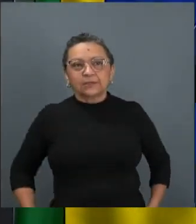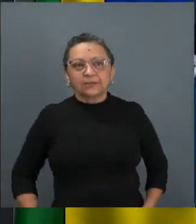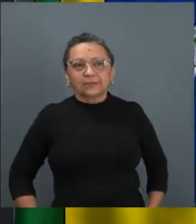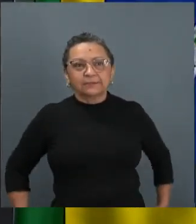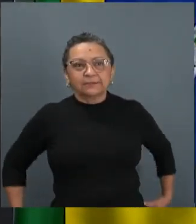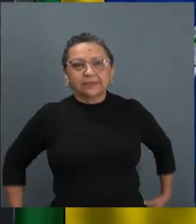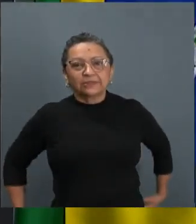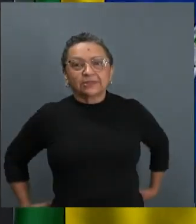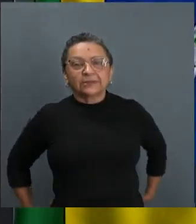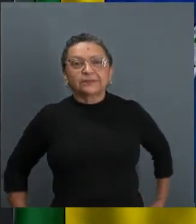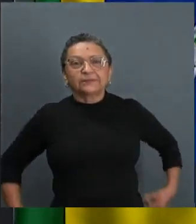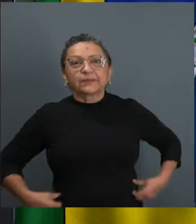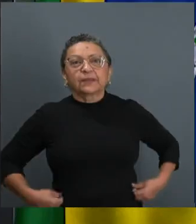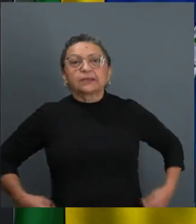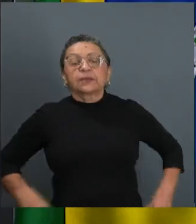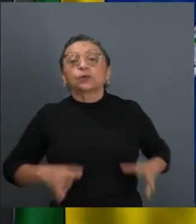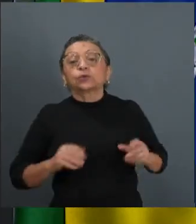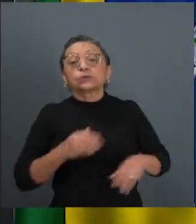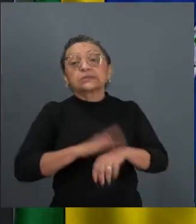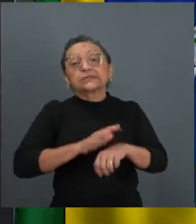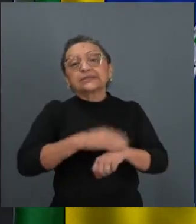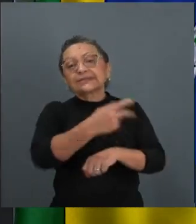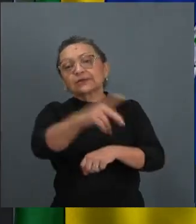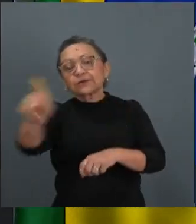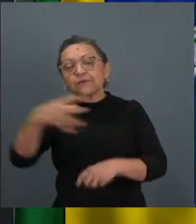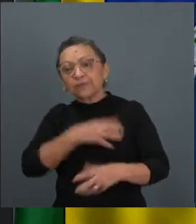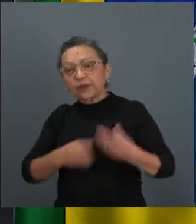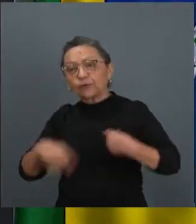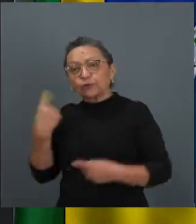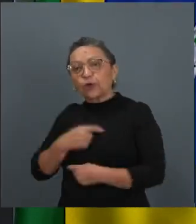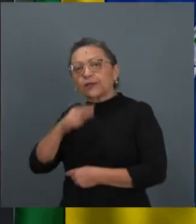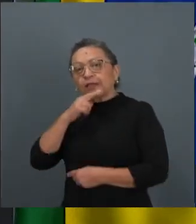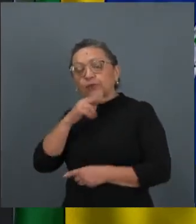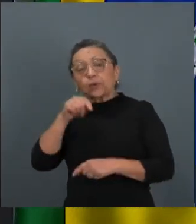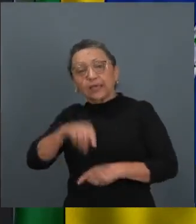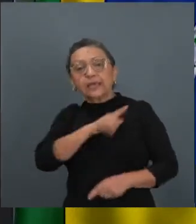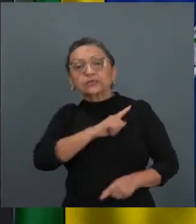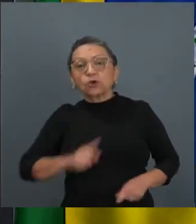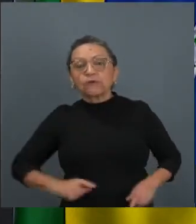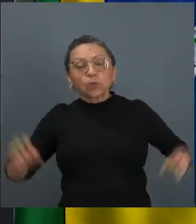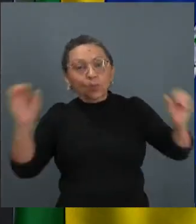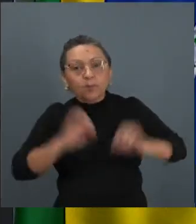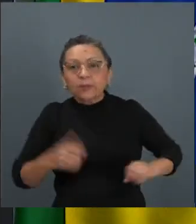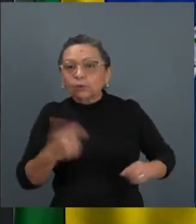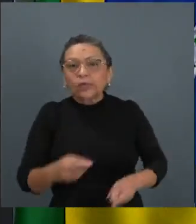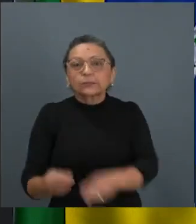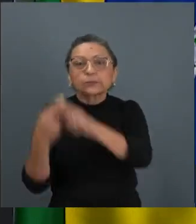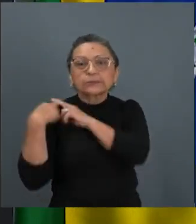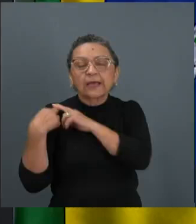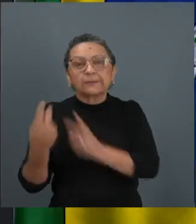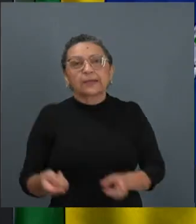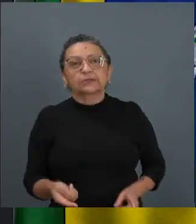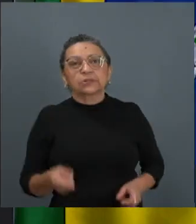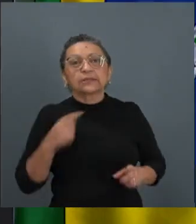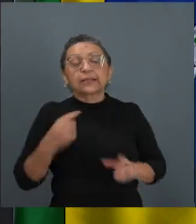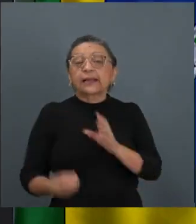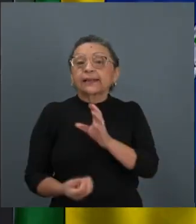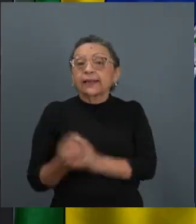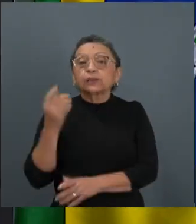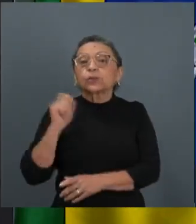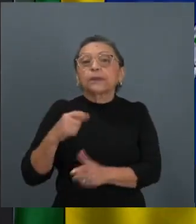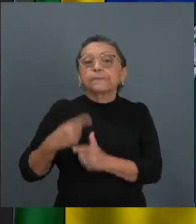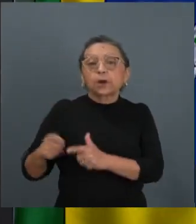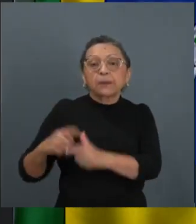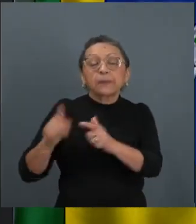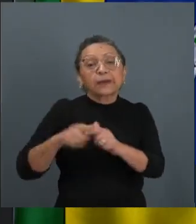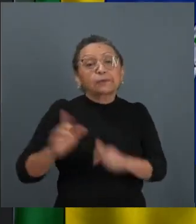filhos, os seus filhos, os nossos netos. Este governo irresponsável e perdulário está criando problemas